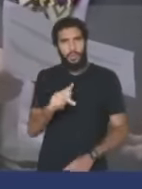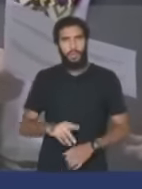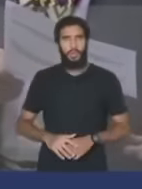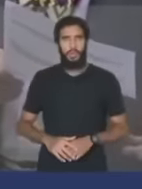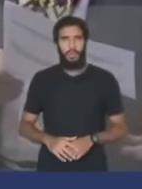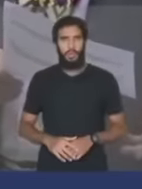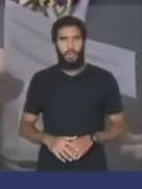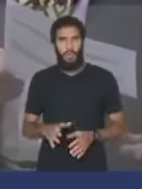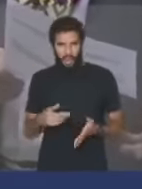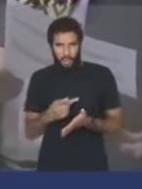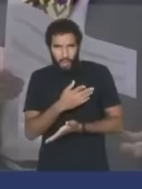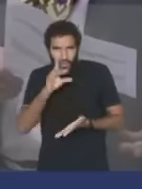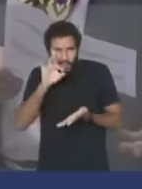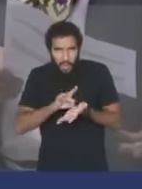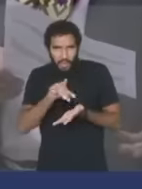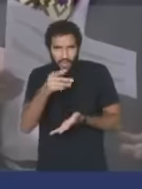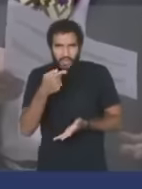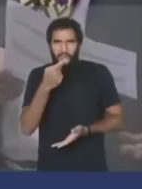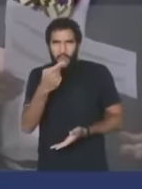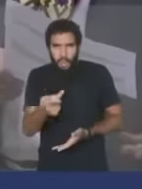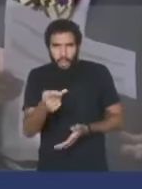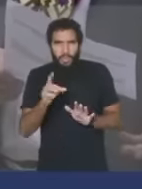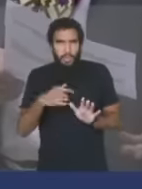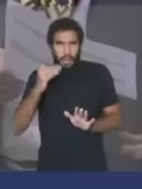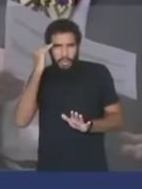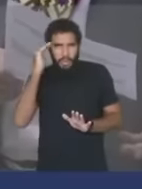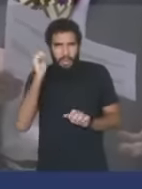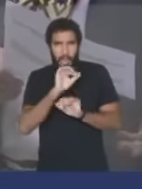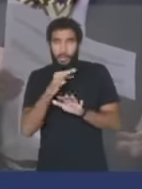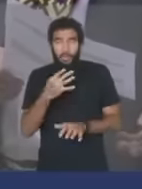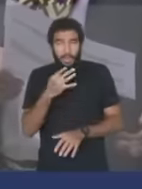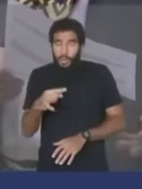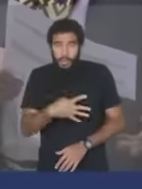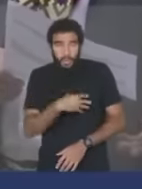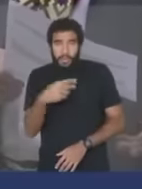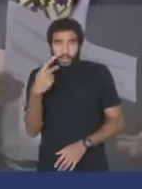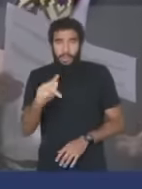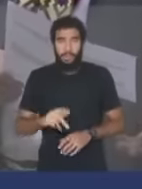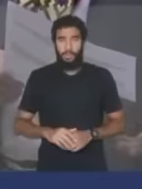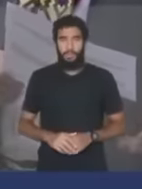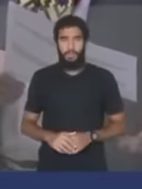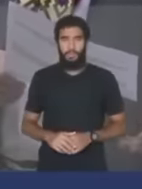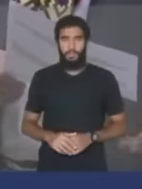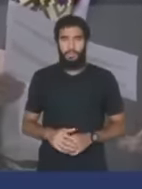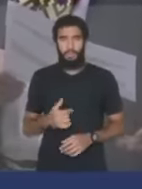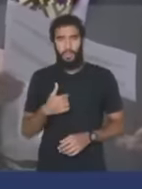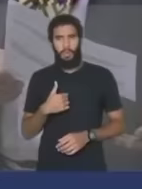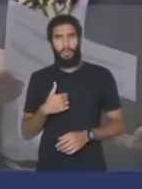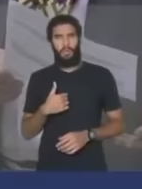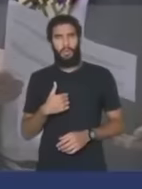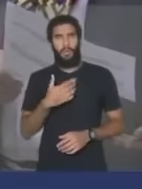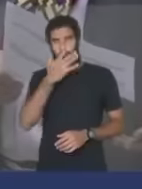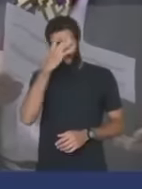Aconteceu isso de fato? O senhor disse isso? Só para eu entender, eu não conheço o seu filho. E fiquei, para o interlocutor que me disse isso, eu